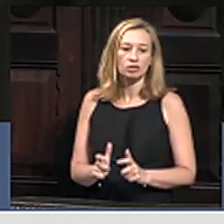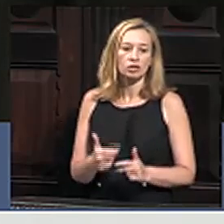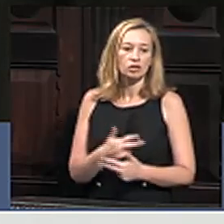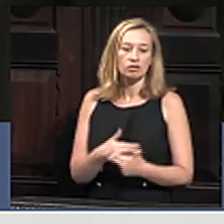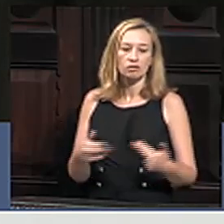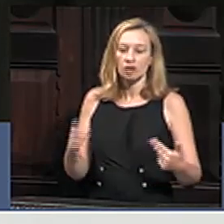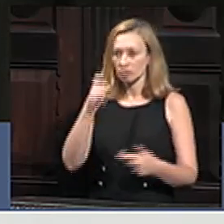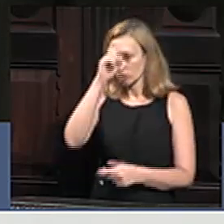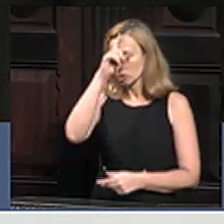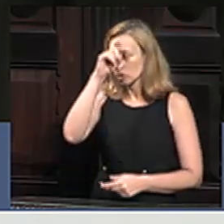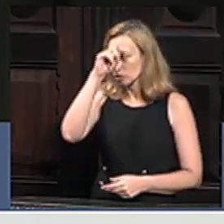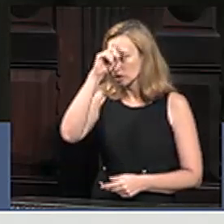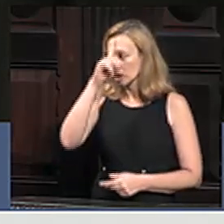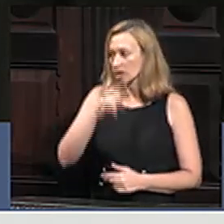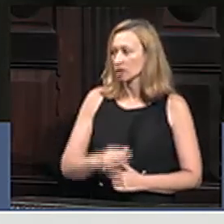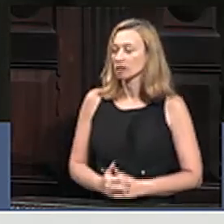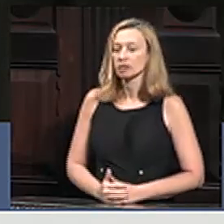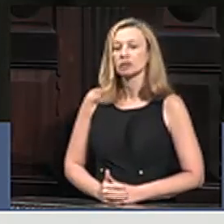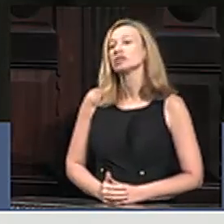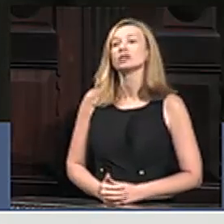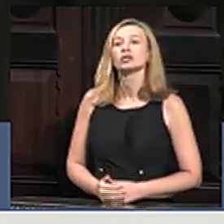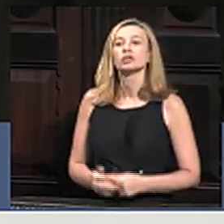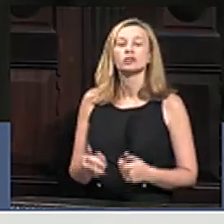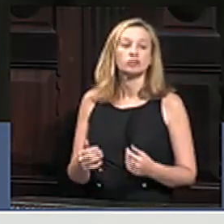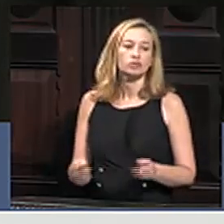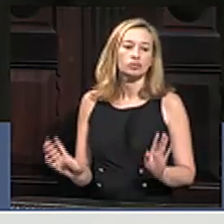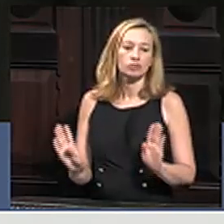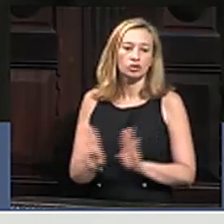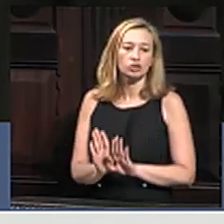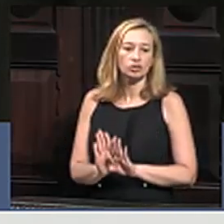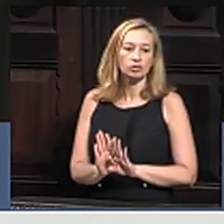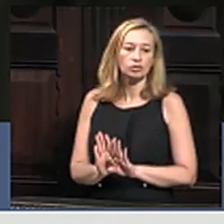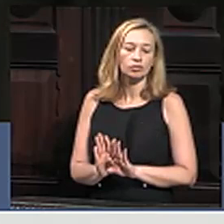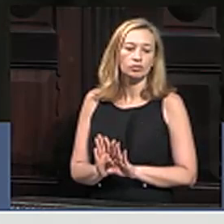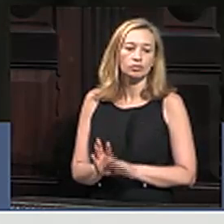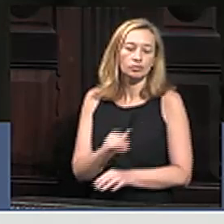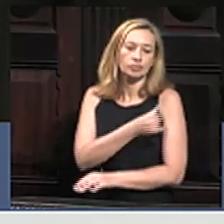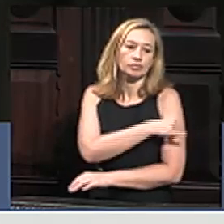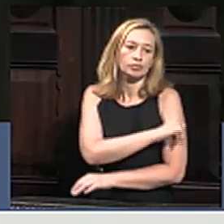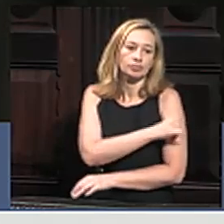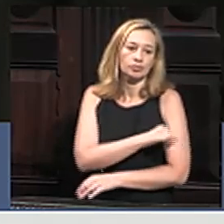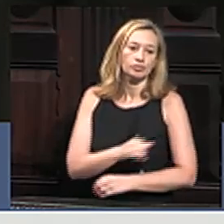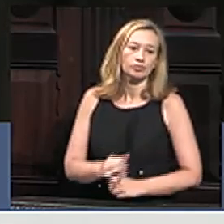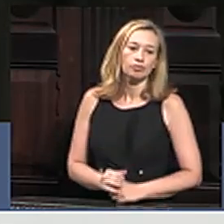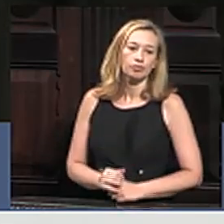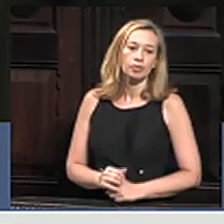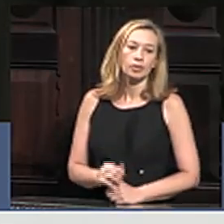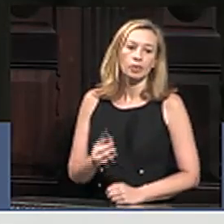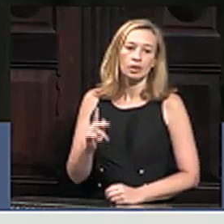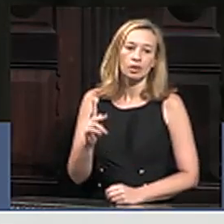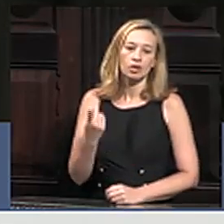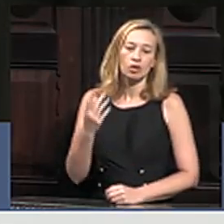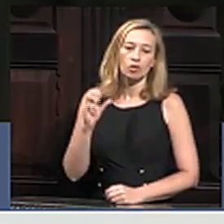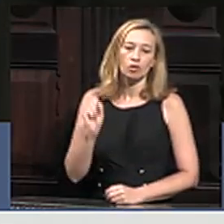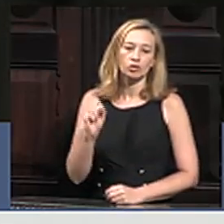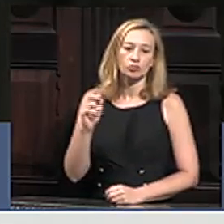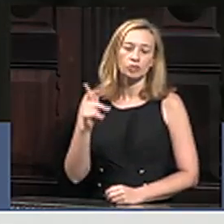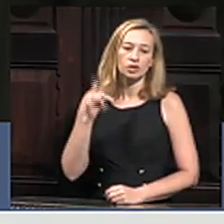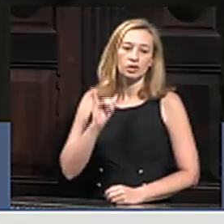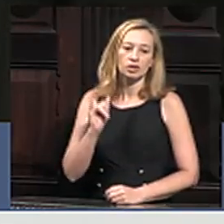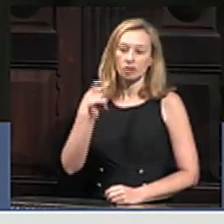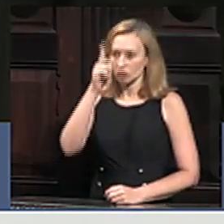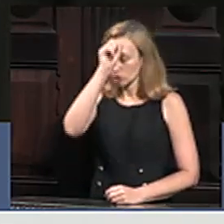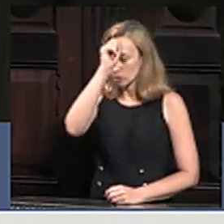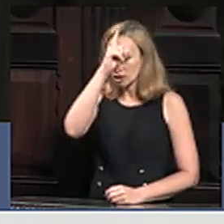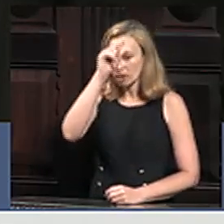vários hospitais com os leitos fechados aqui no município do Rio. O Hospital de Acari, por exemplo, o